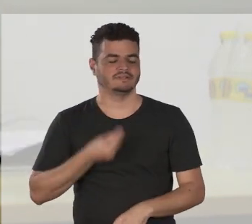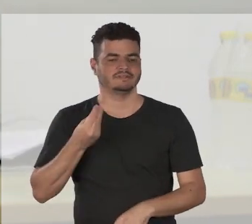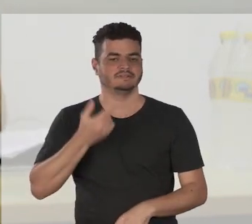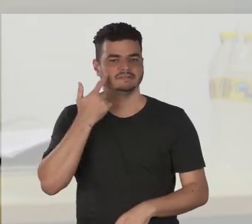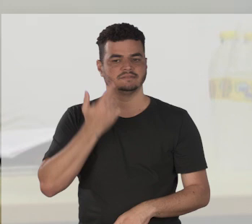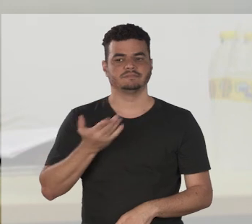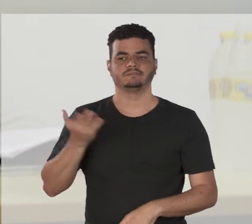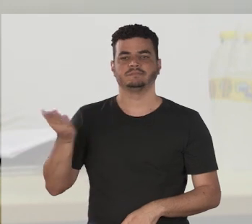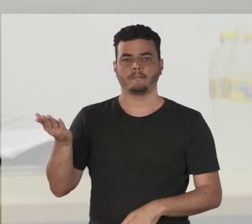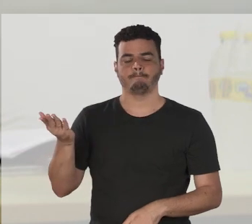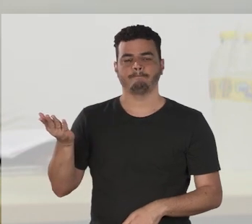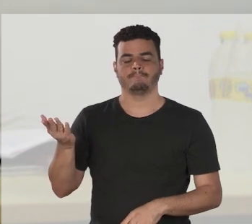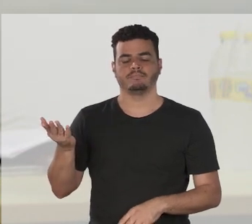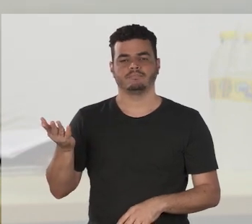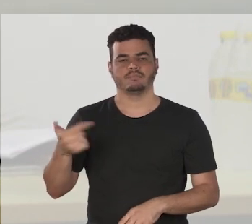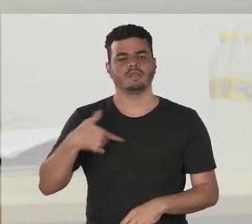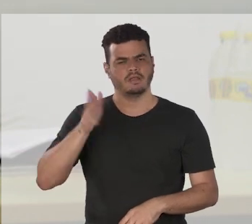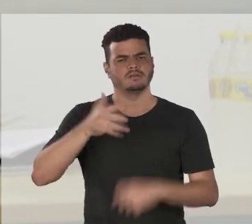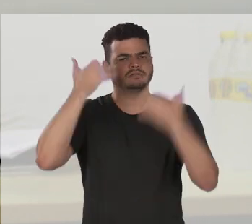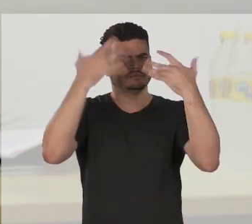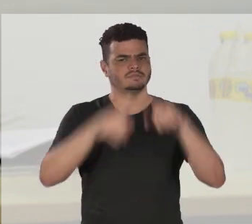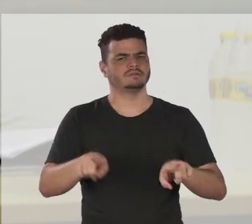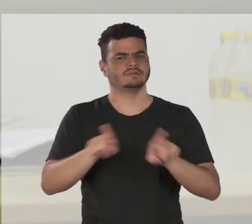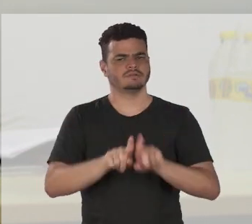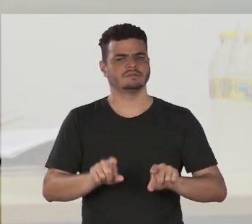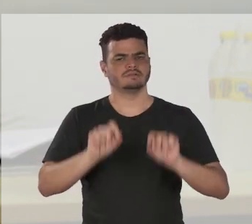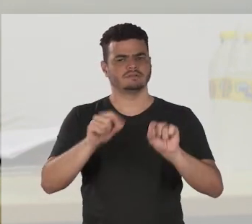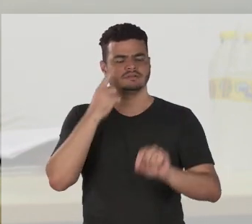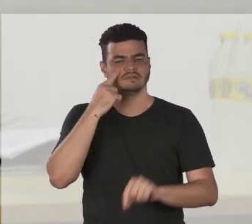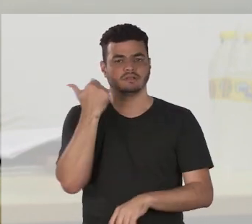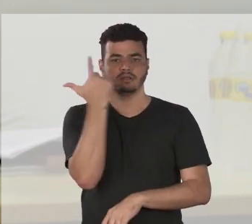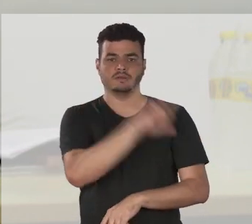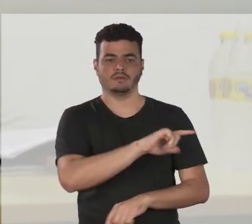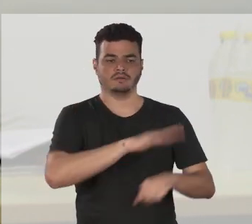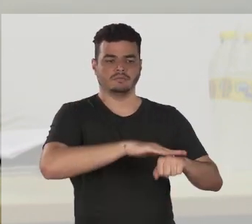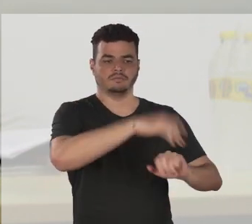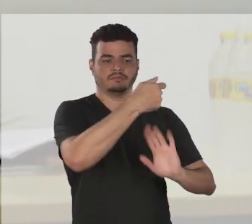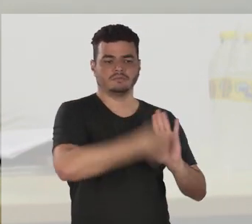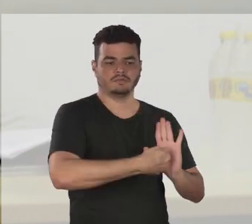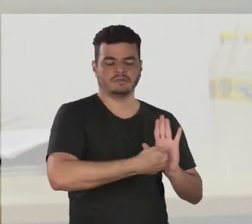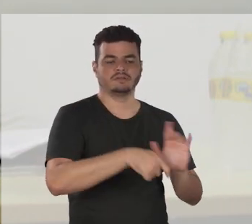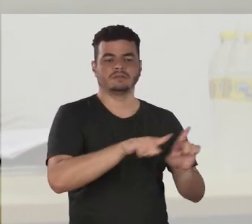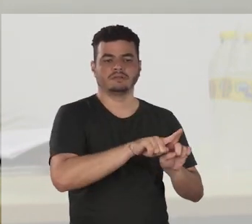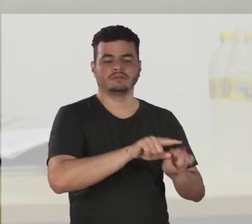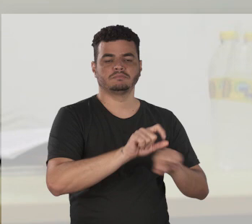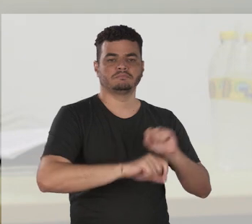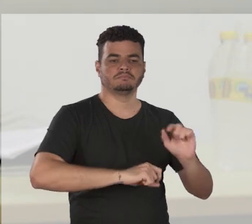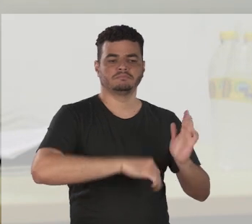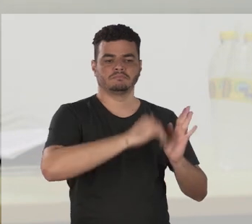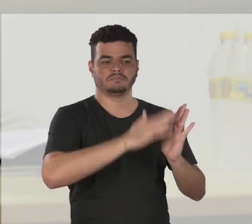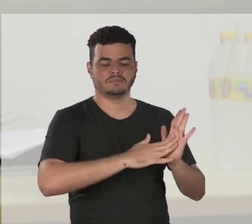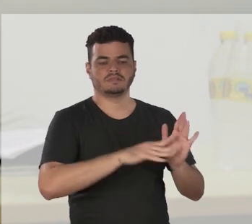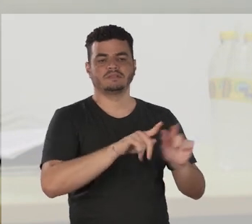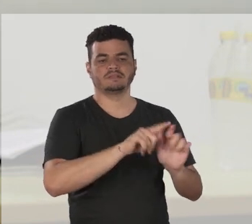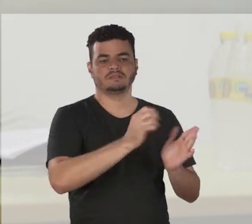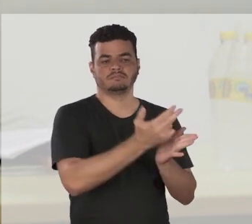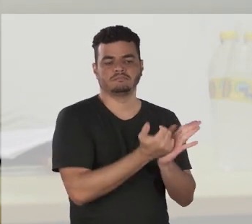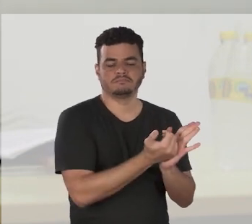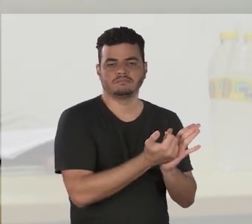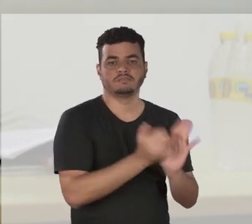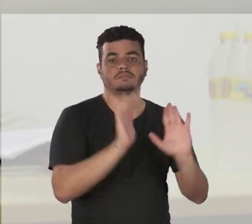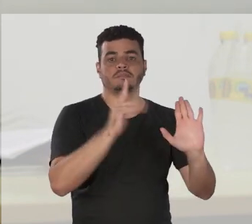de, Maria Guarnick, como eu já dizia para vocês, também é ilustradora, escritora de seus livros, e nesse